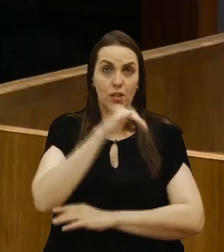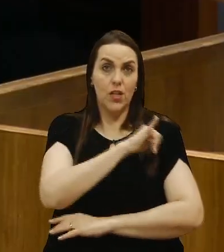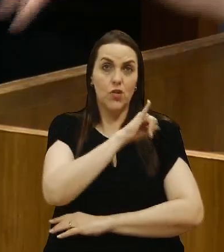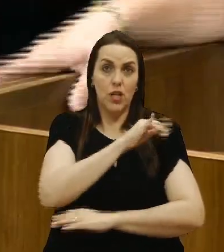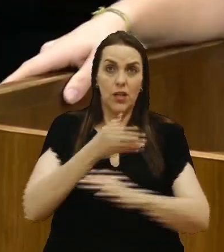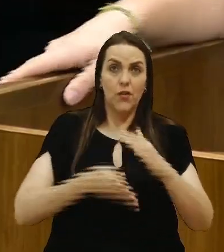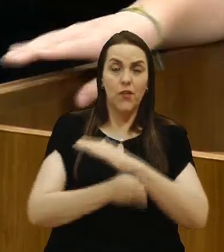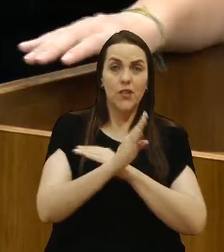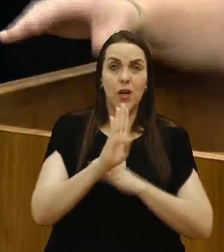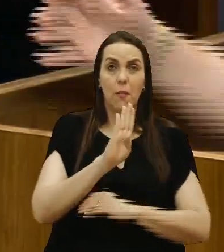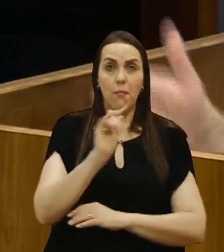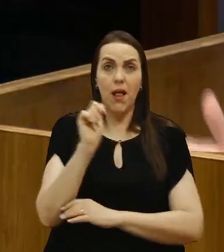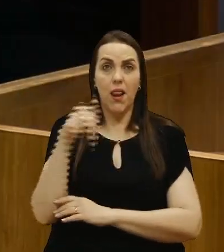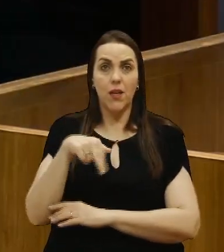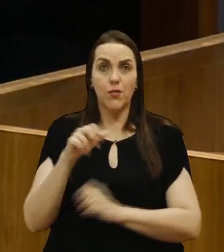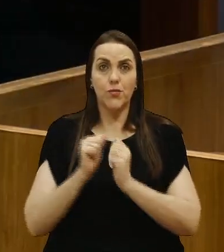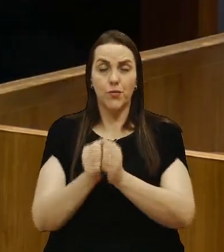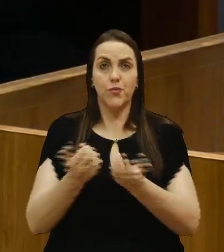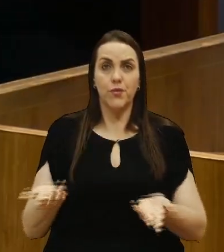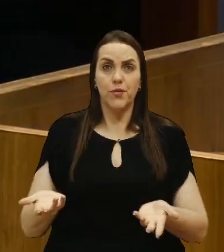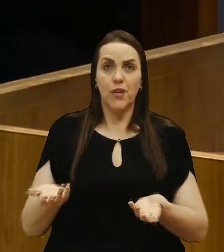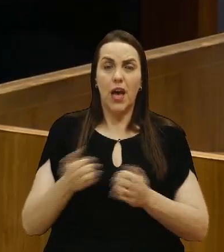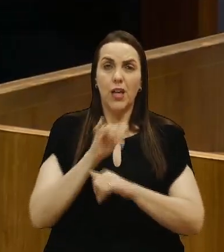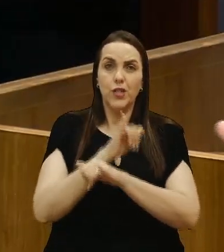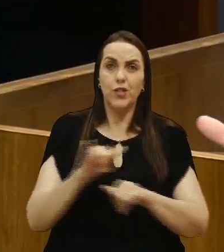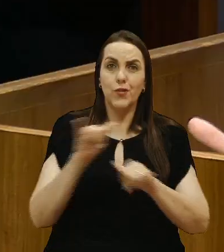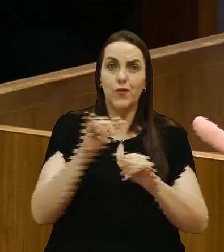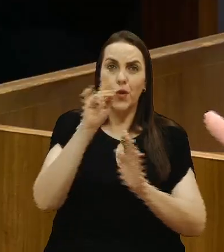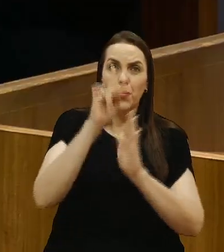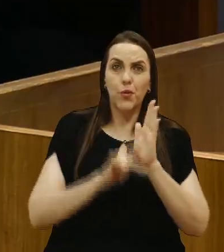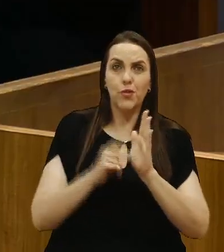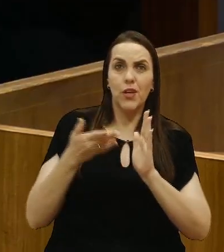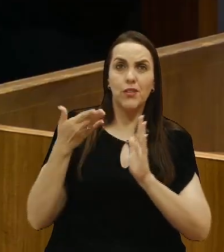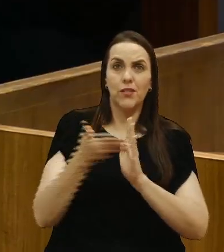o quê? Aí o Balém divulga o projeto do Monte